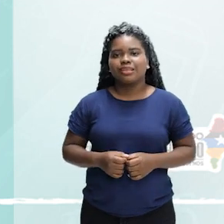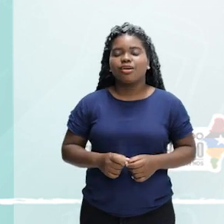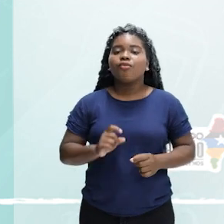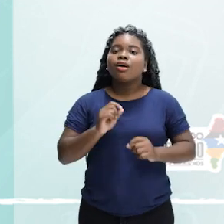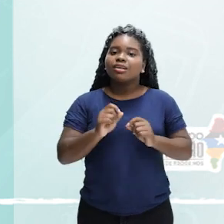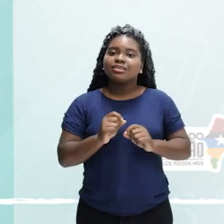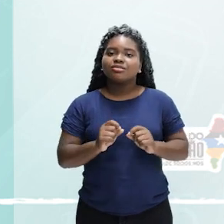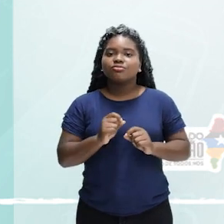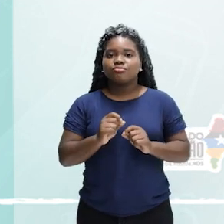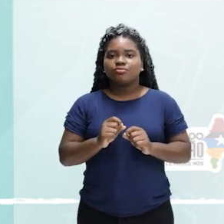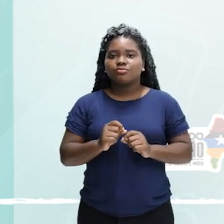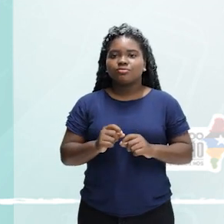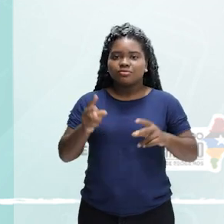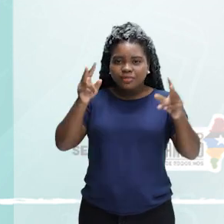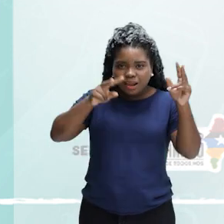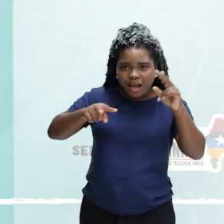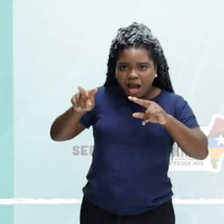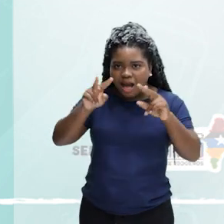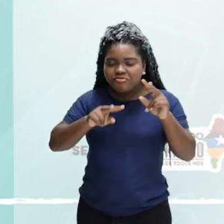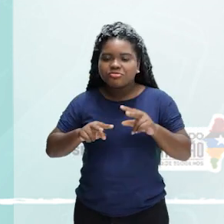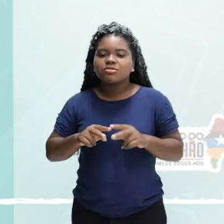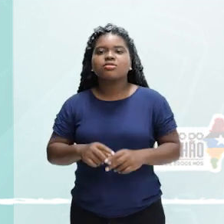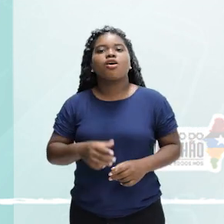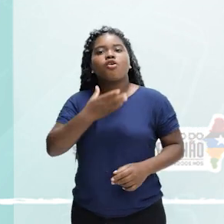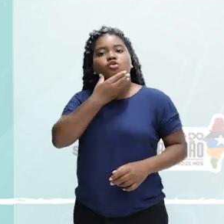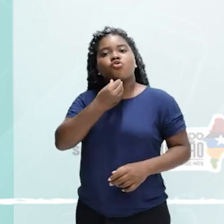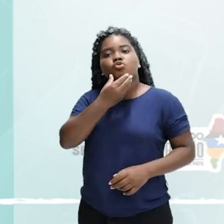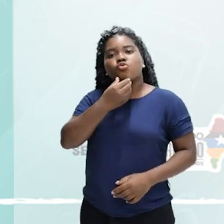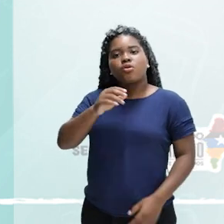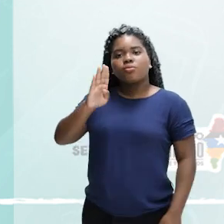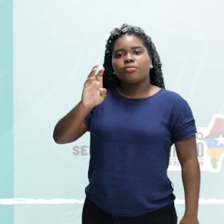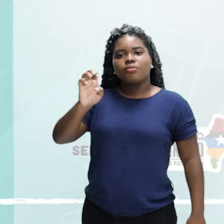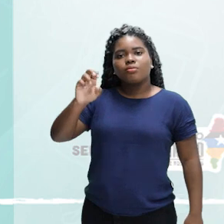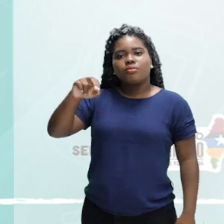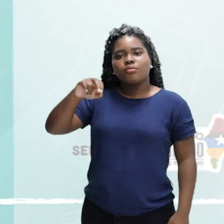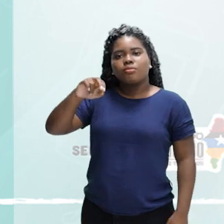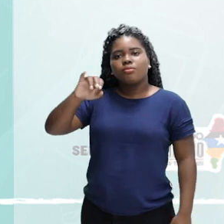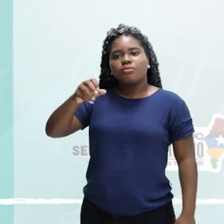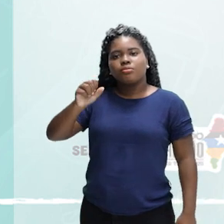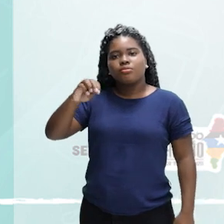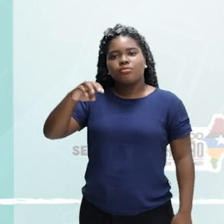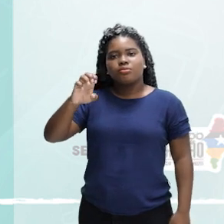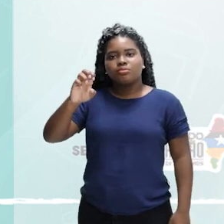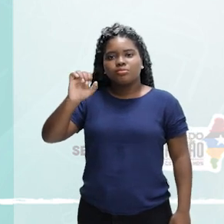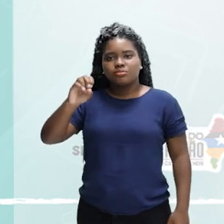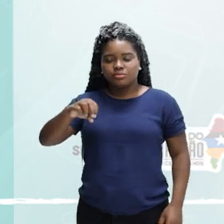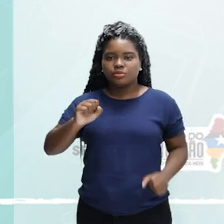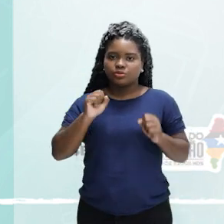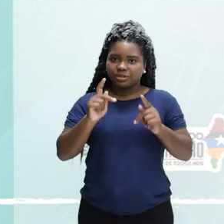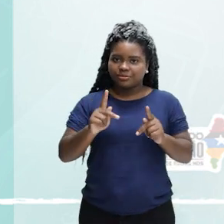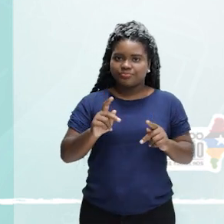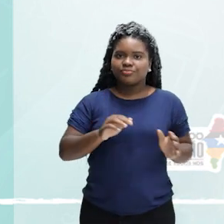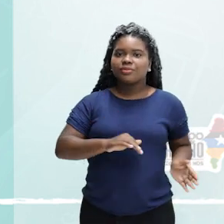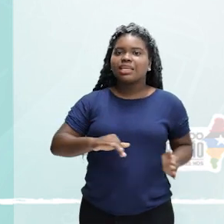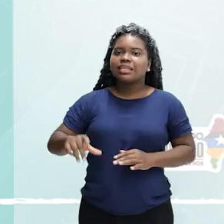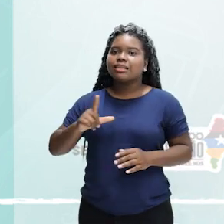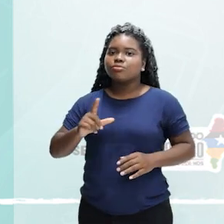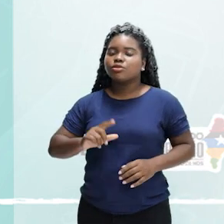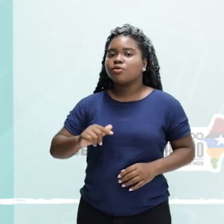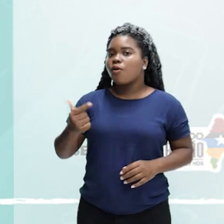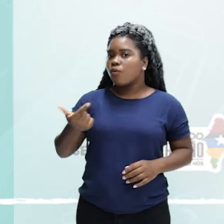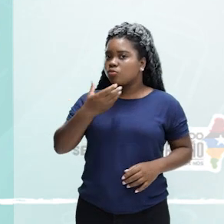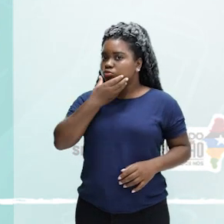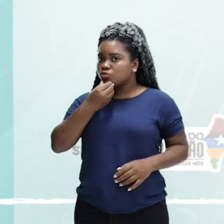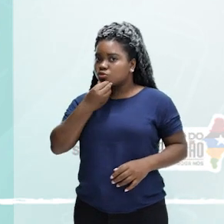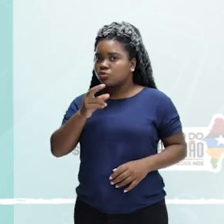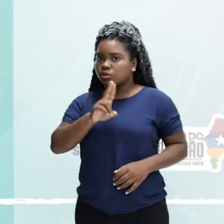Constant. Certinho? Na mesma onda, na mesma vibe ideológica do Benjamin Constant, a gente tem esse outro autor,